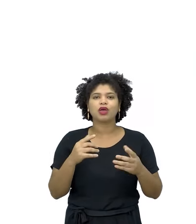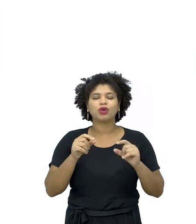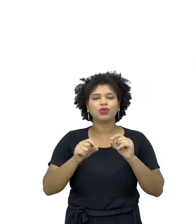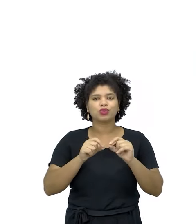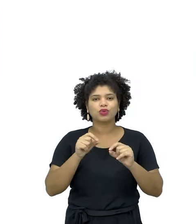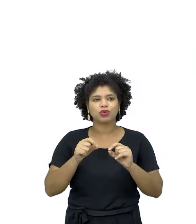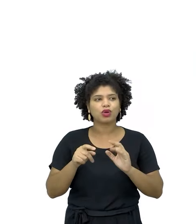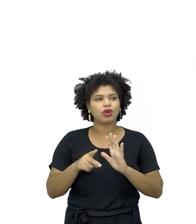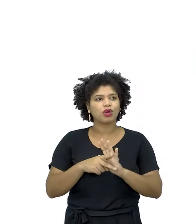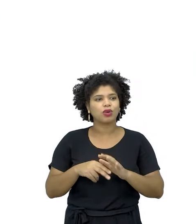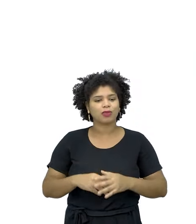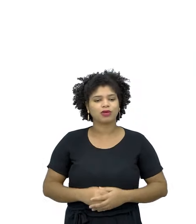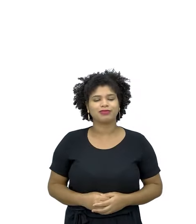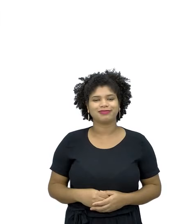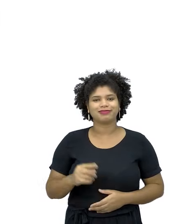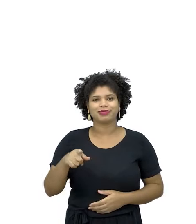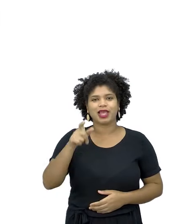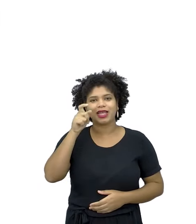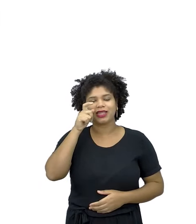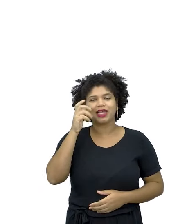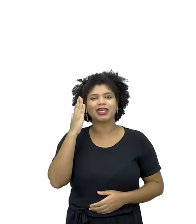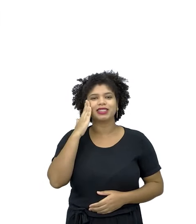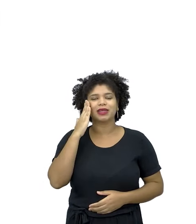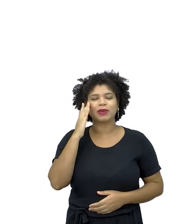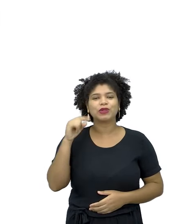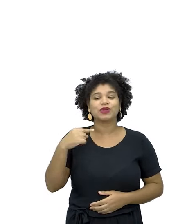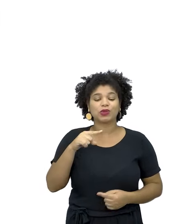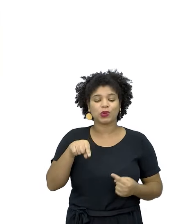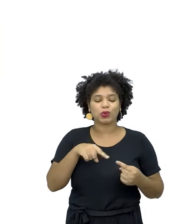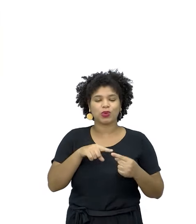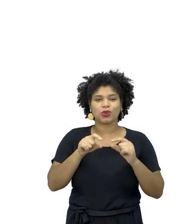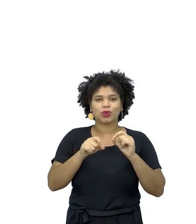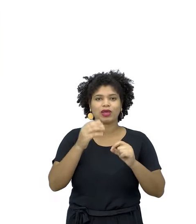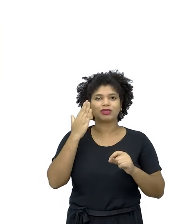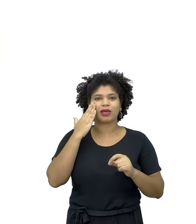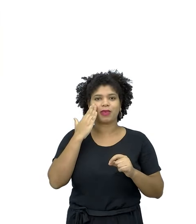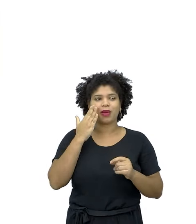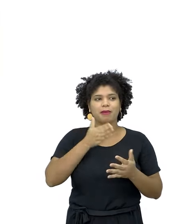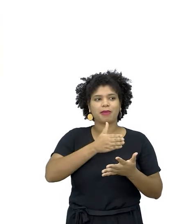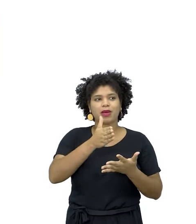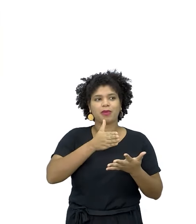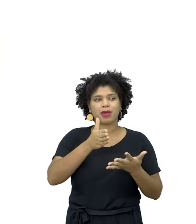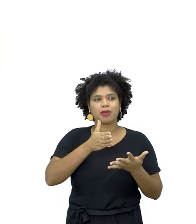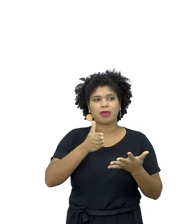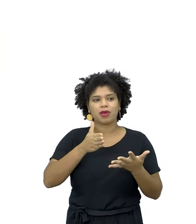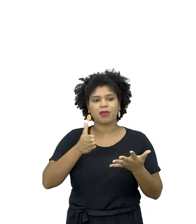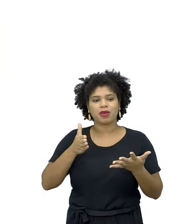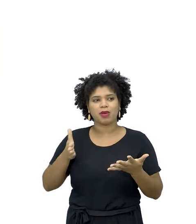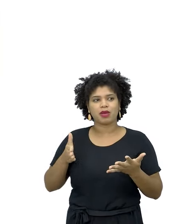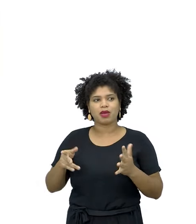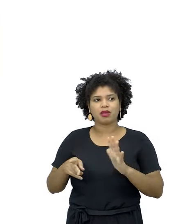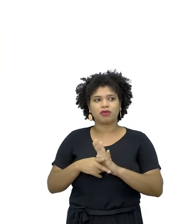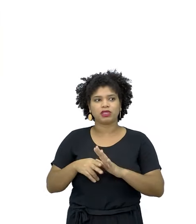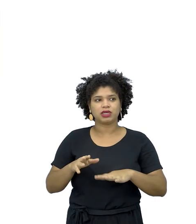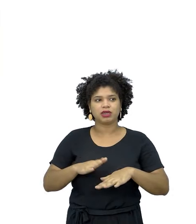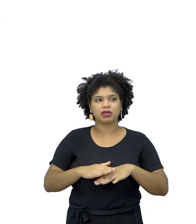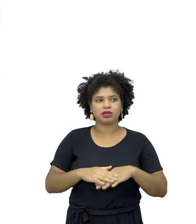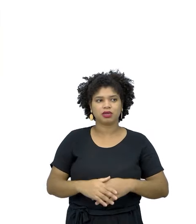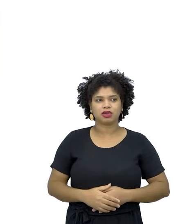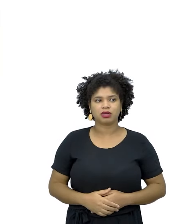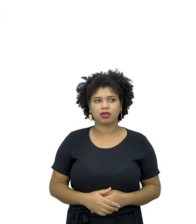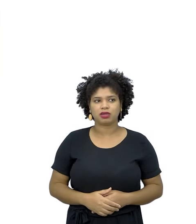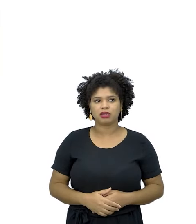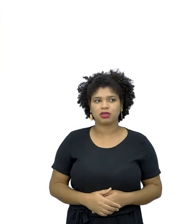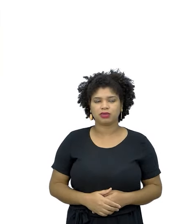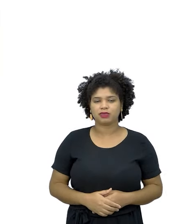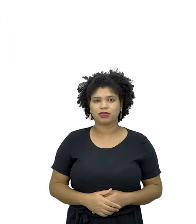Então, é interessante a gente saber para onde a gente quer ir, para a gente saber por onde a gente vai. Lembra daquela figura emblemática da Alice,